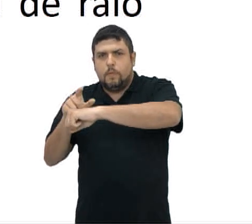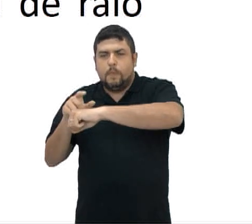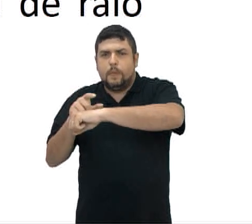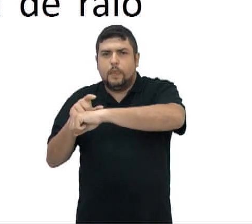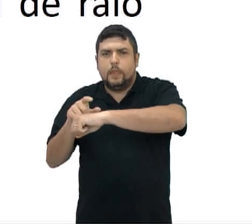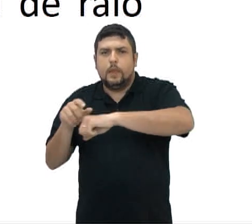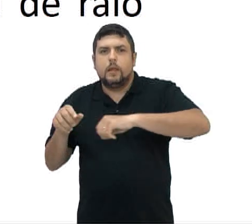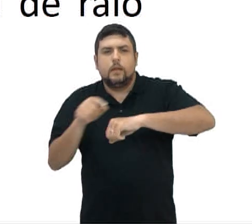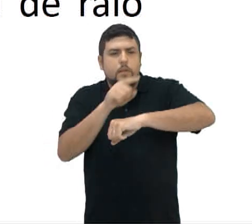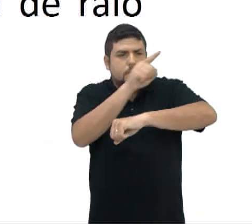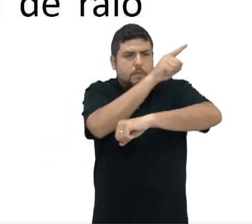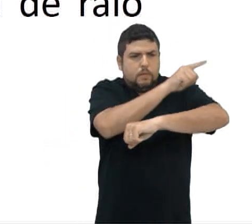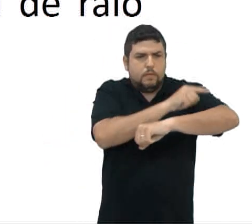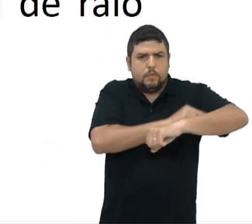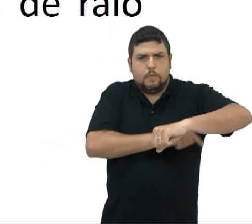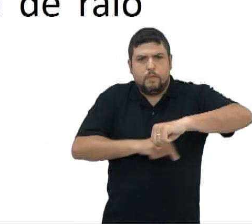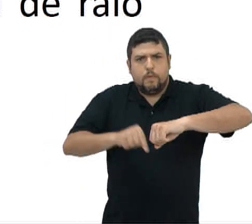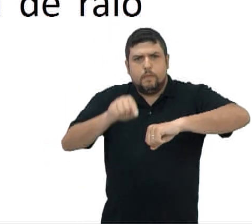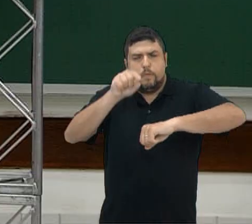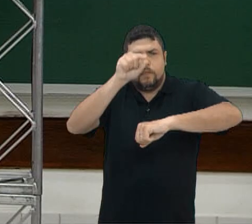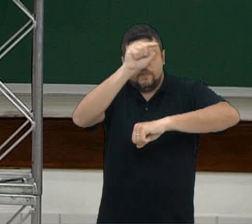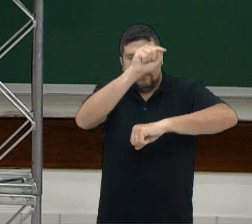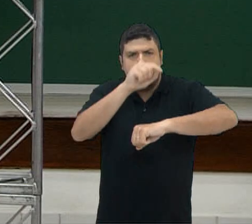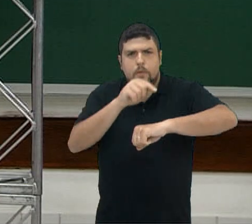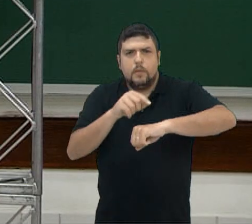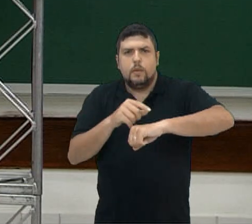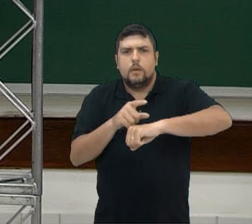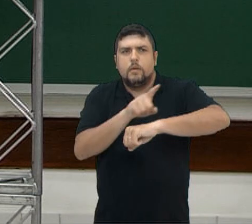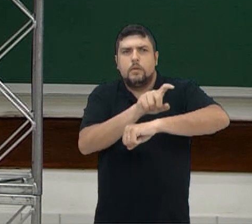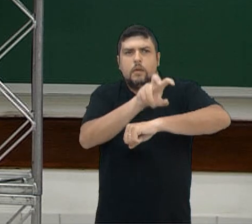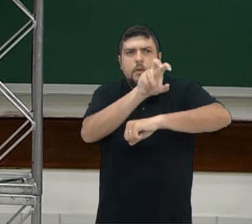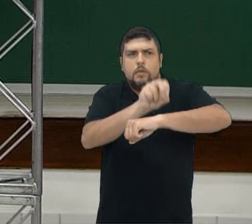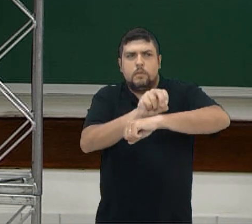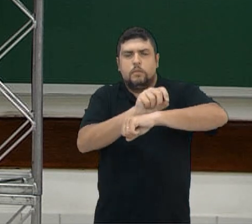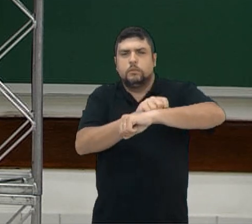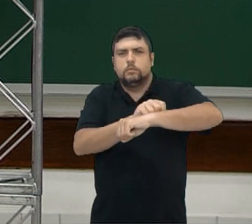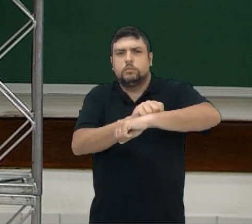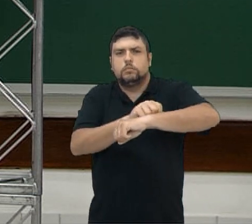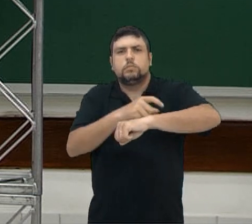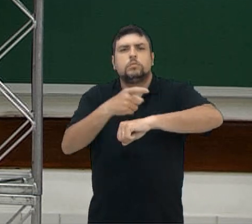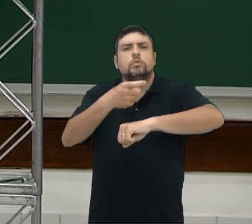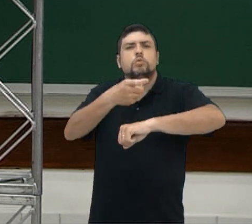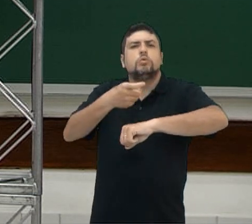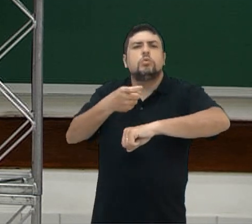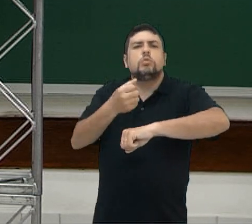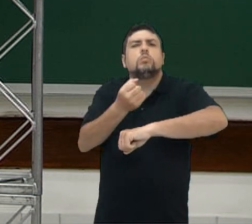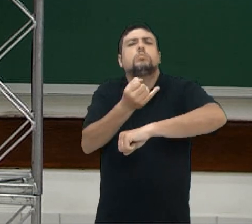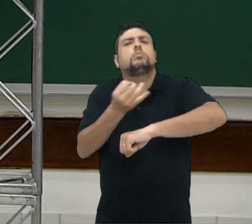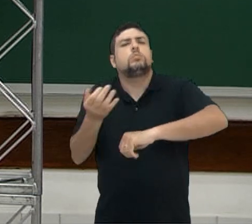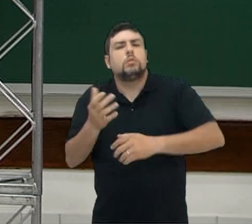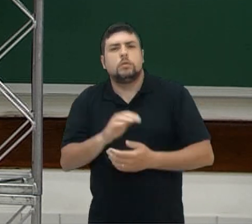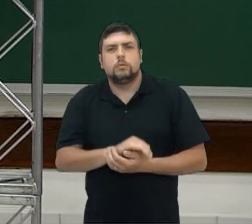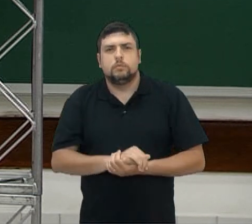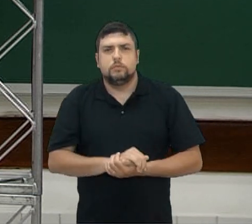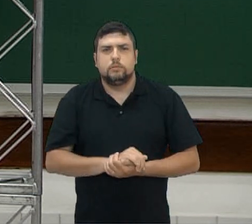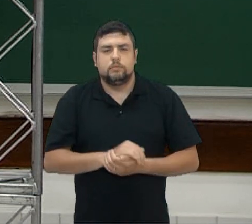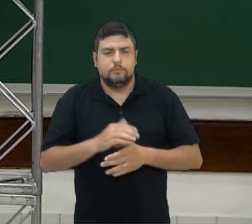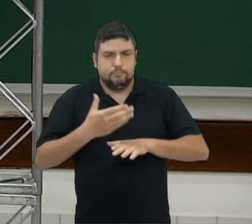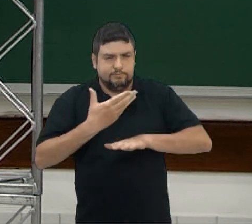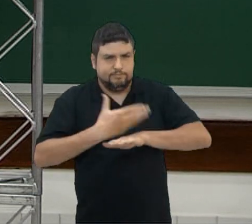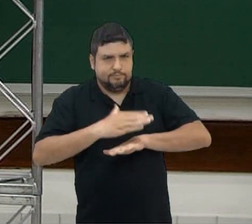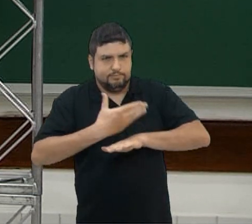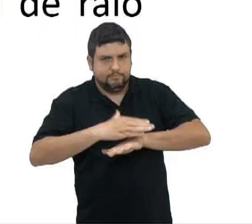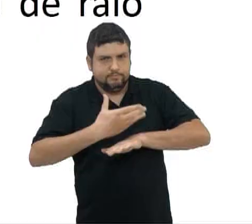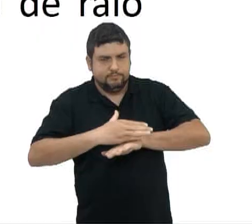de perímetro. Qual o valor do x? Lembre-se da proporção, tá? Vamos